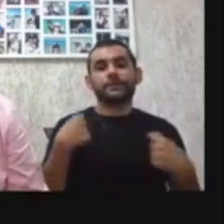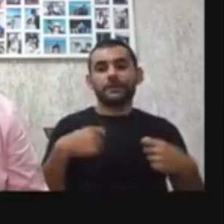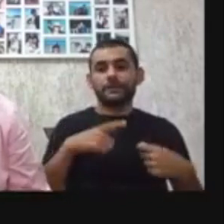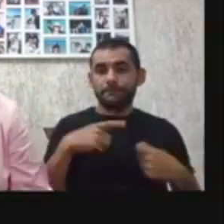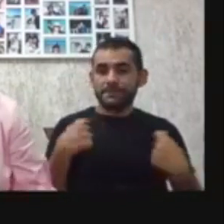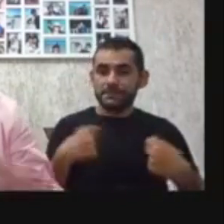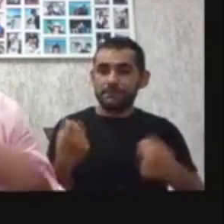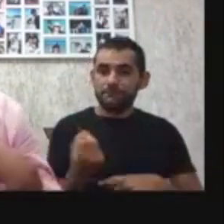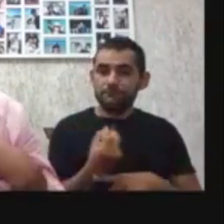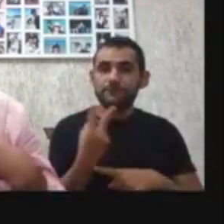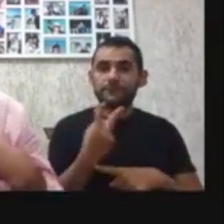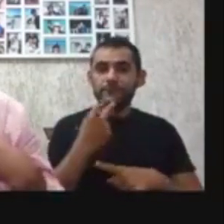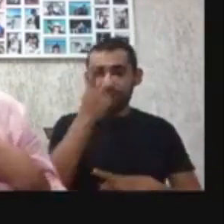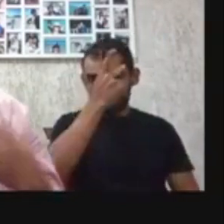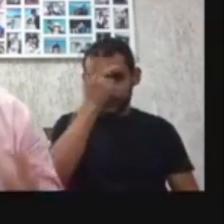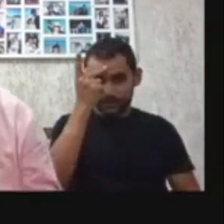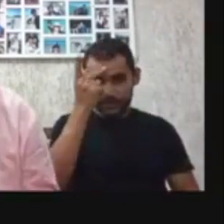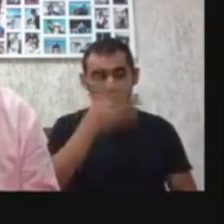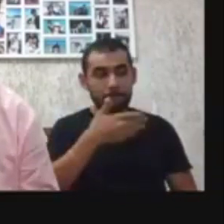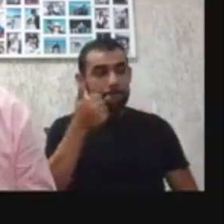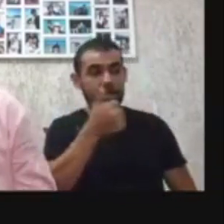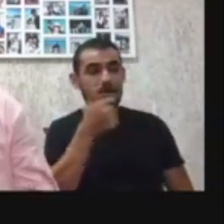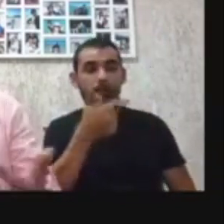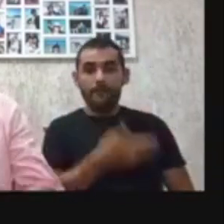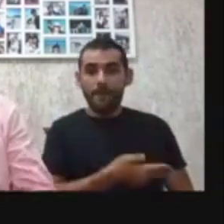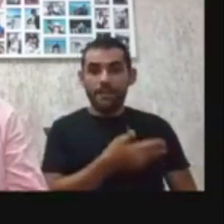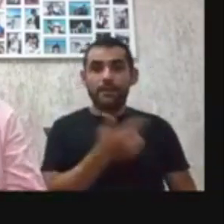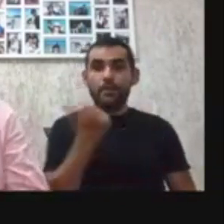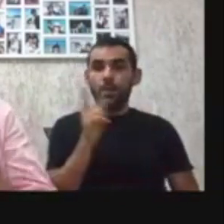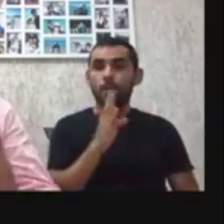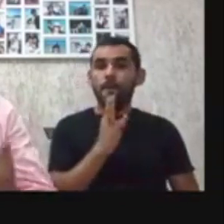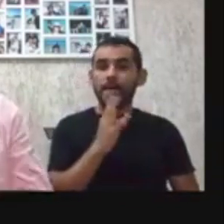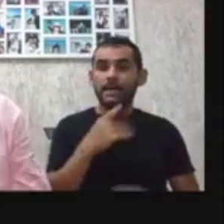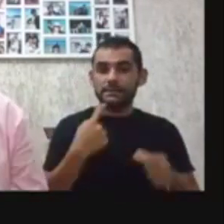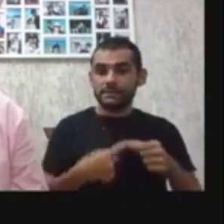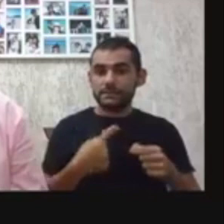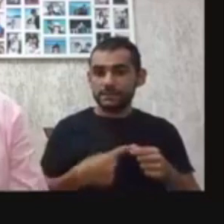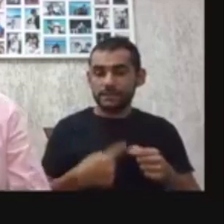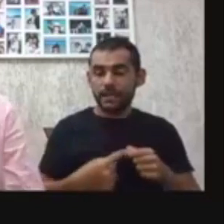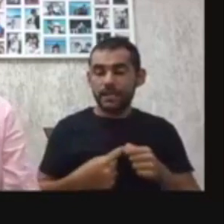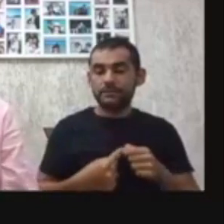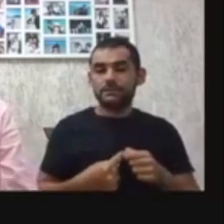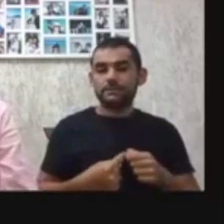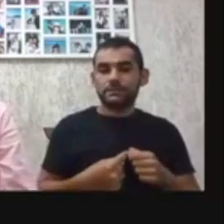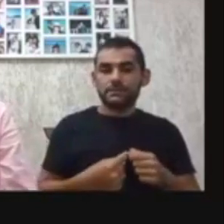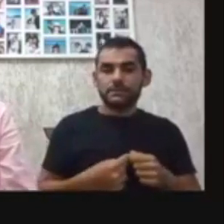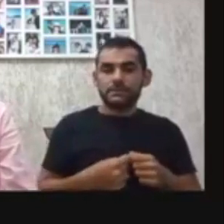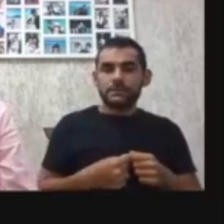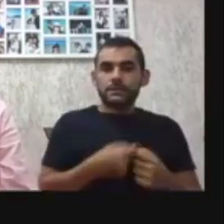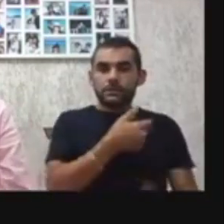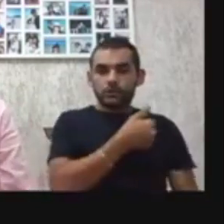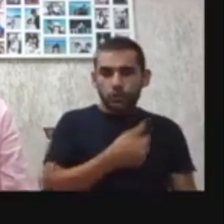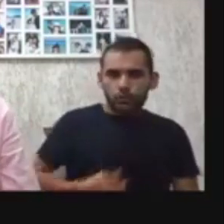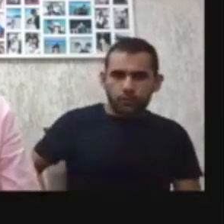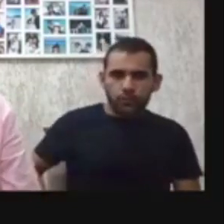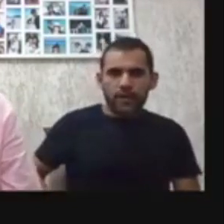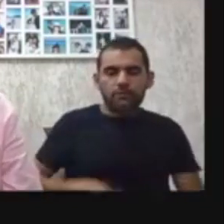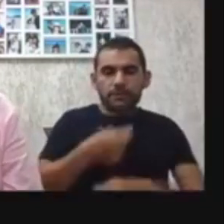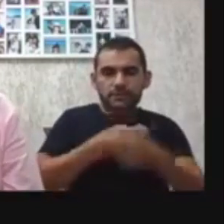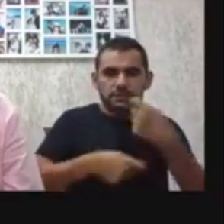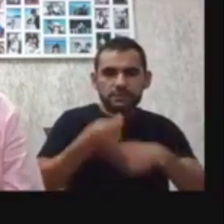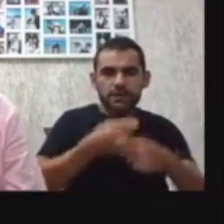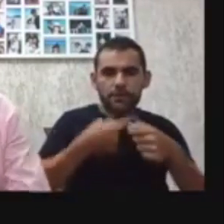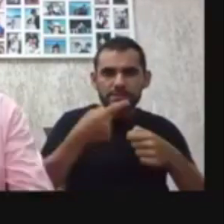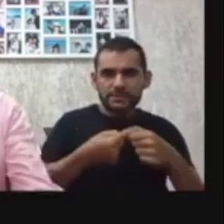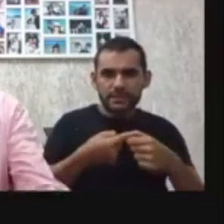essas pessoas. Ninguém melhor do que elas conhecem a nossa cidade, as pastas do governo para se administrar